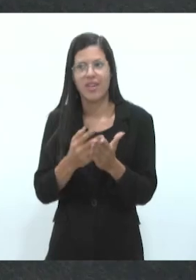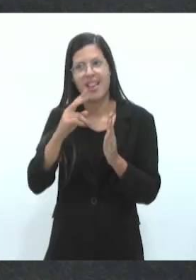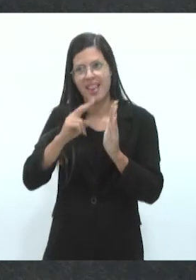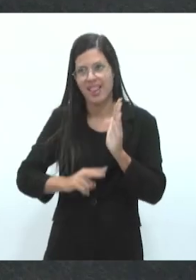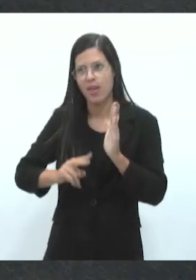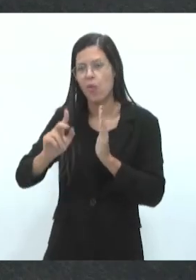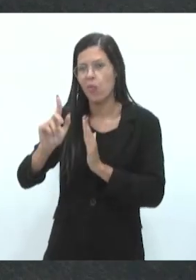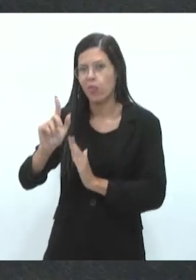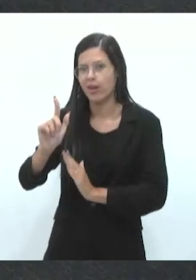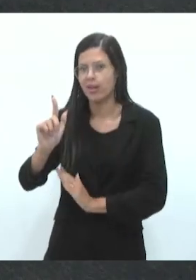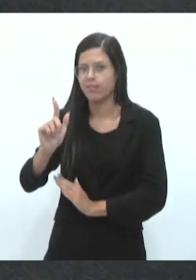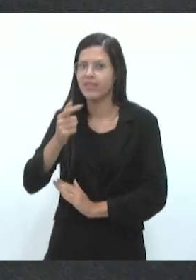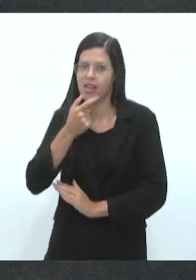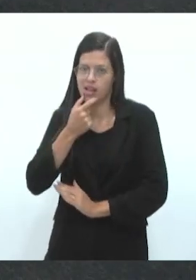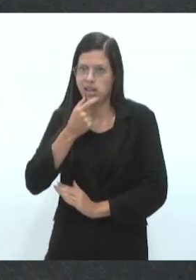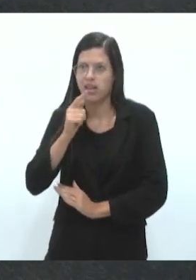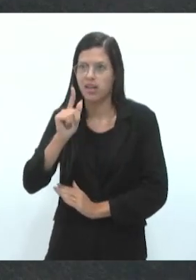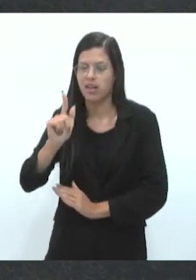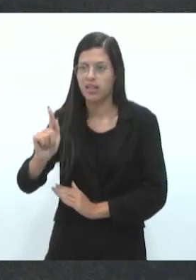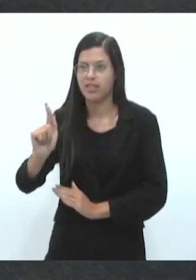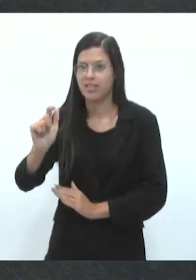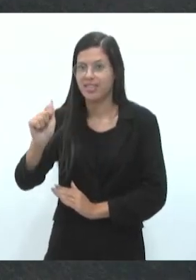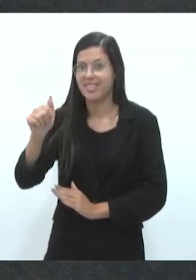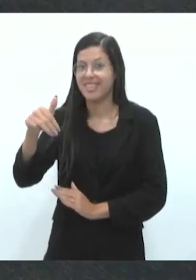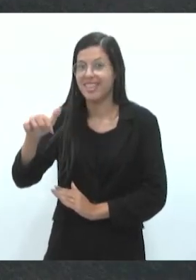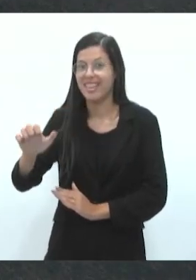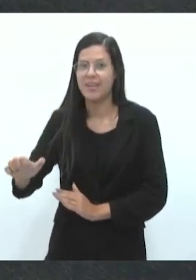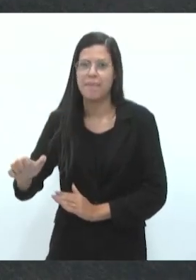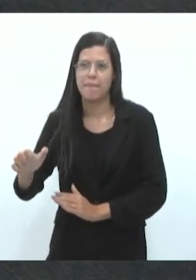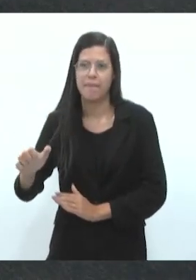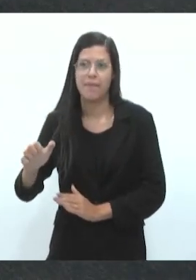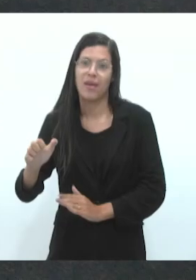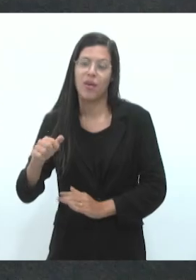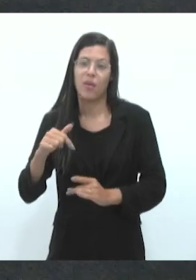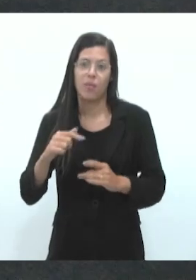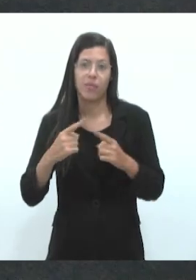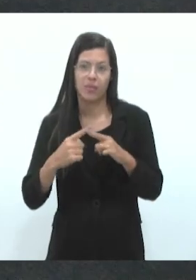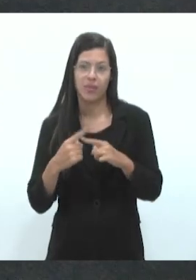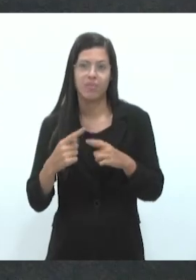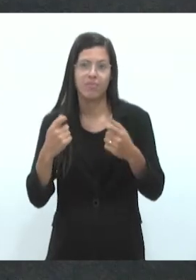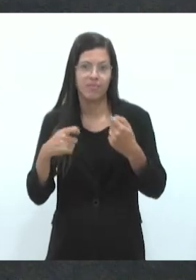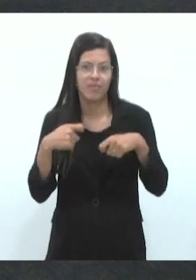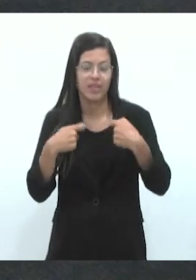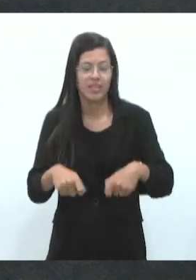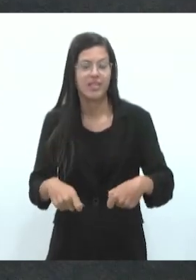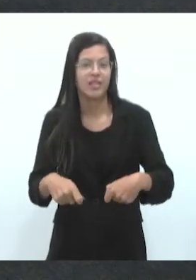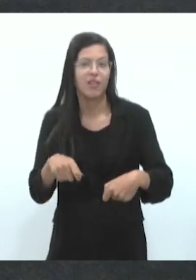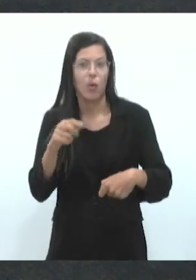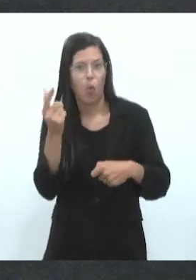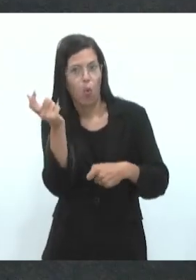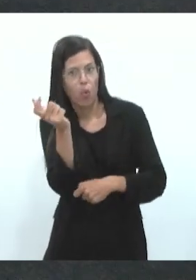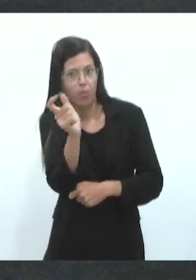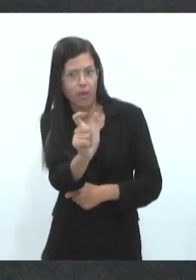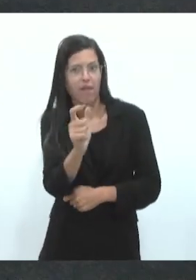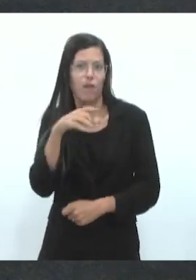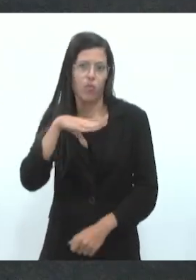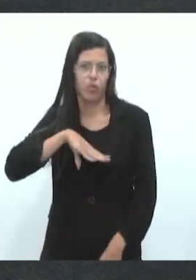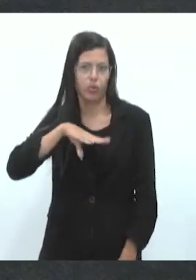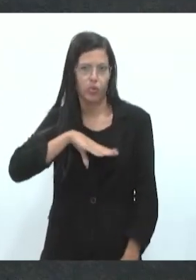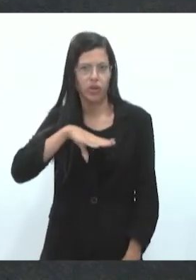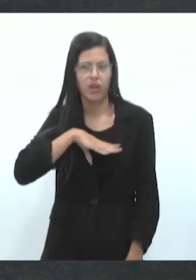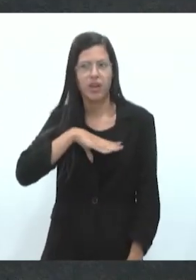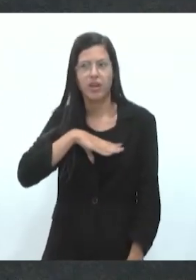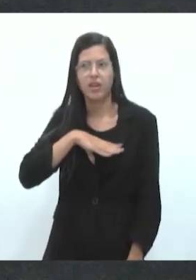Então, era correto, era botar programa Jogos na Escola. Acabava com o anglicismo. Porque eu fiquei na dúvida se o deputado estava falando